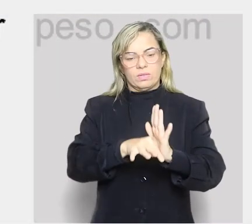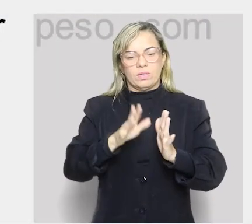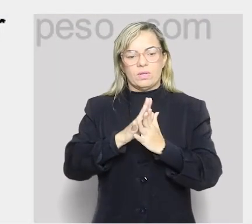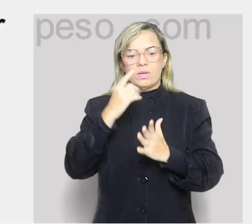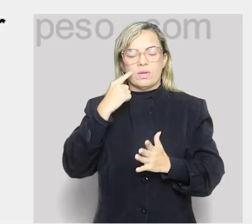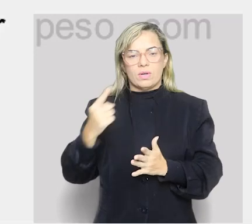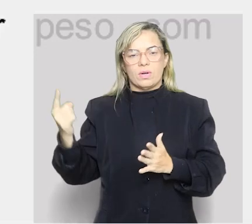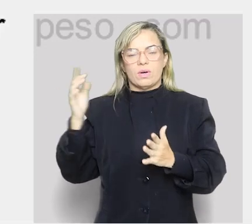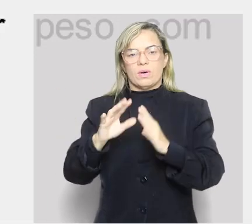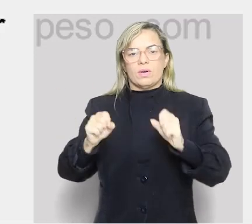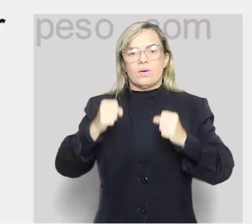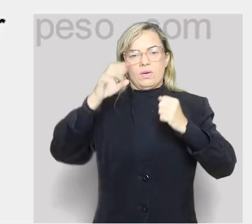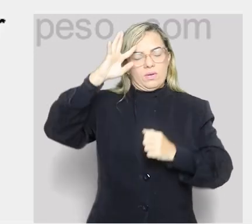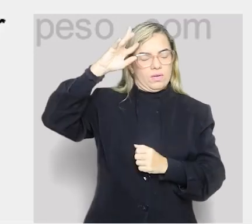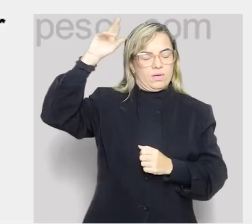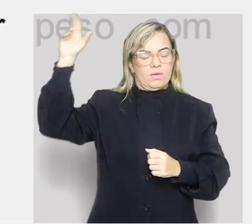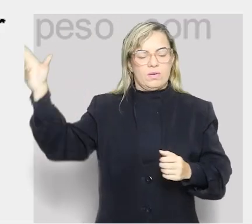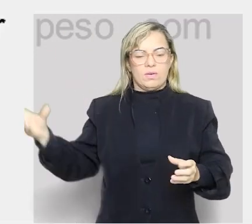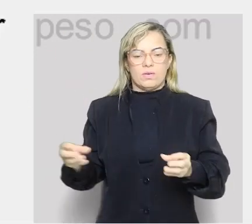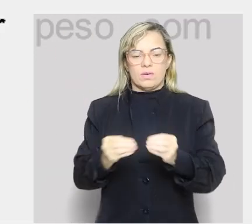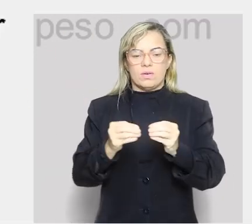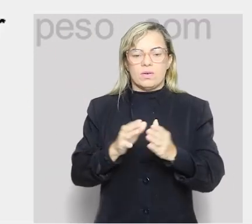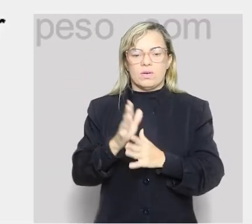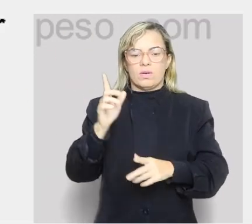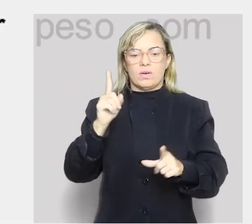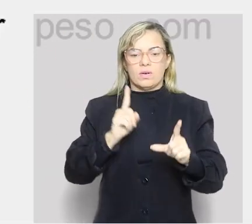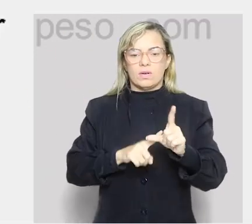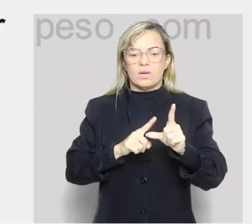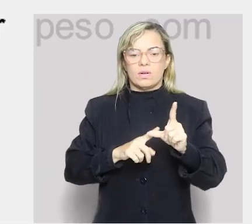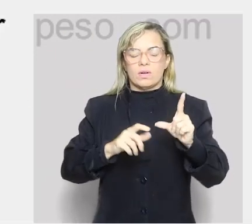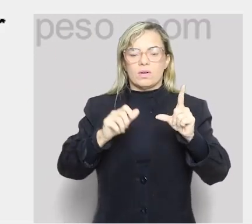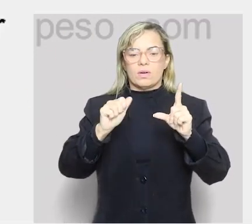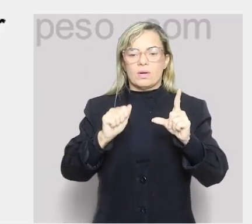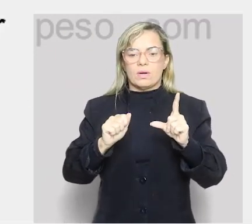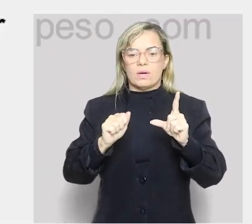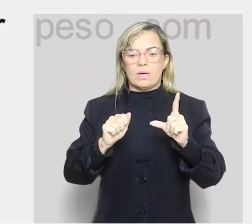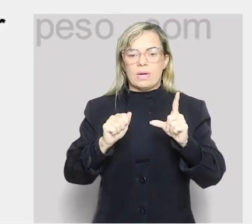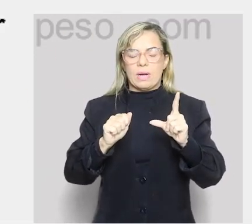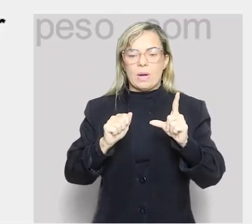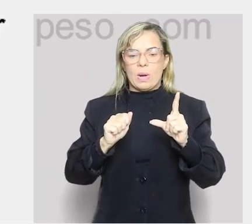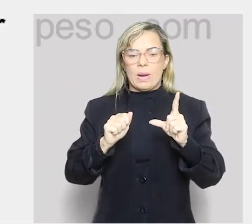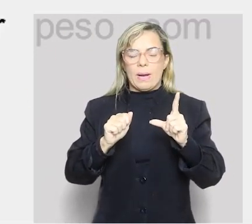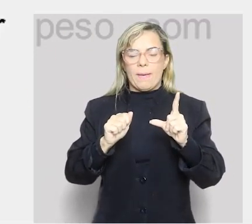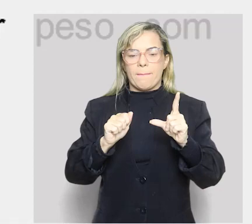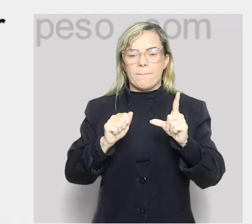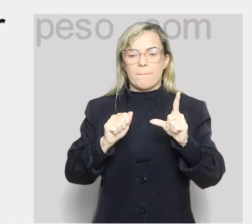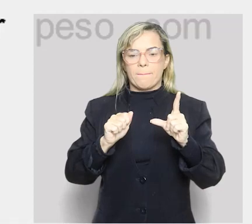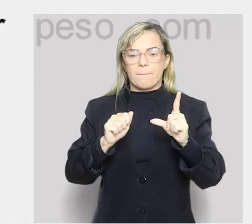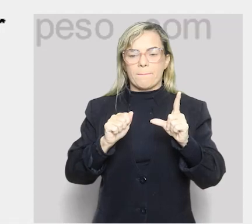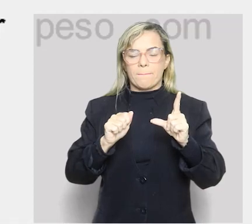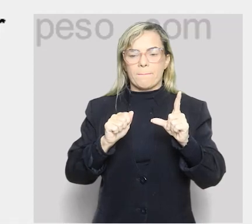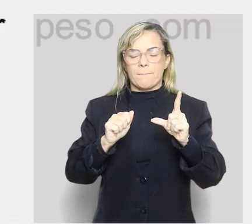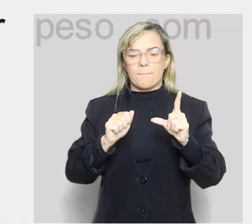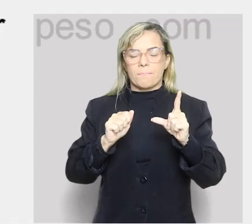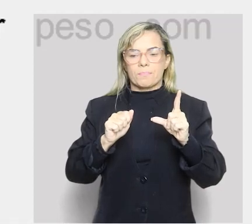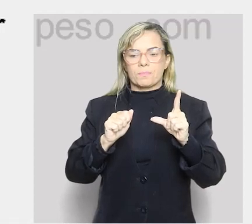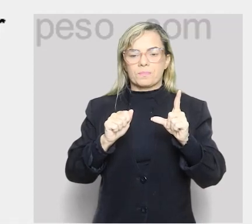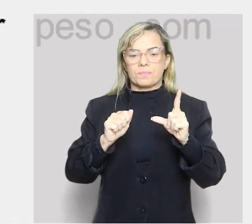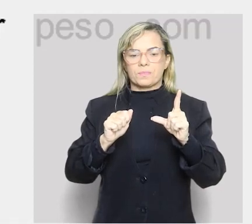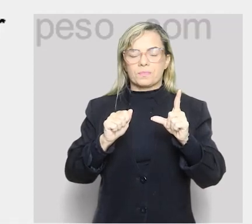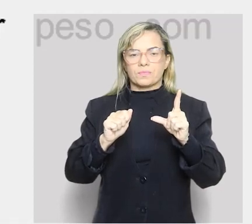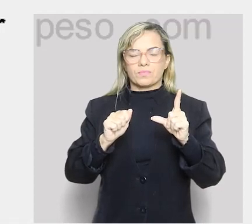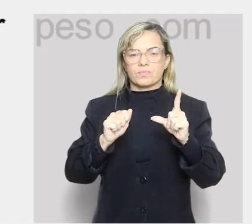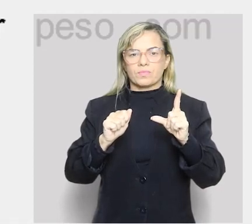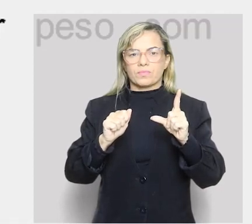né? Conclui-se que o texto tem a finalidade de, letra A, descrever e fornecer